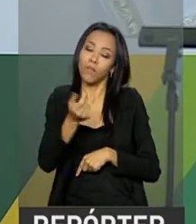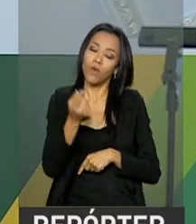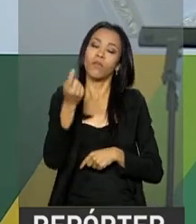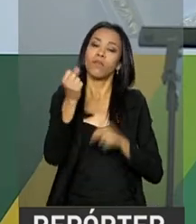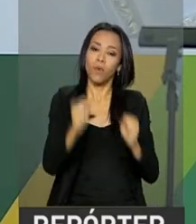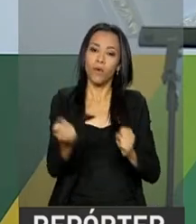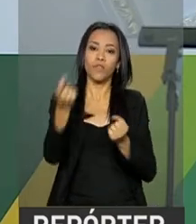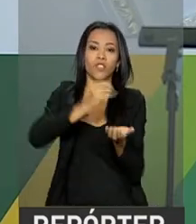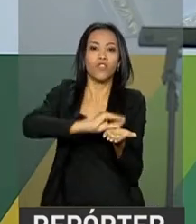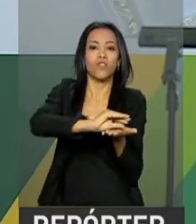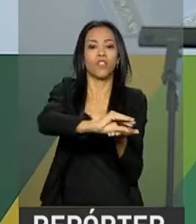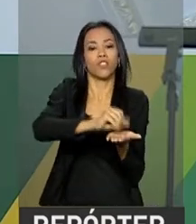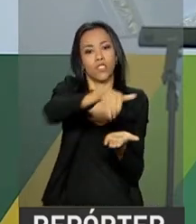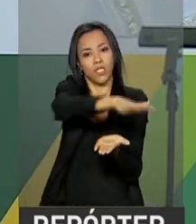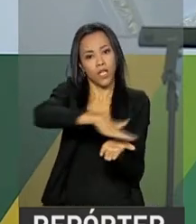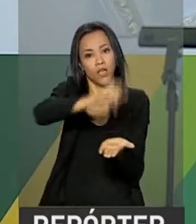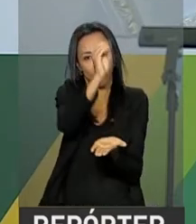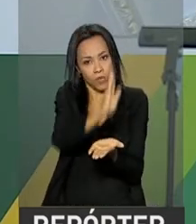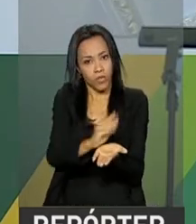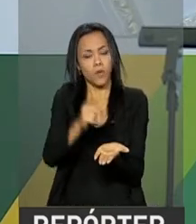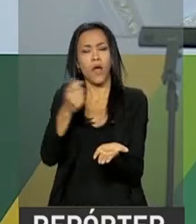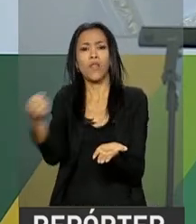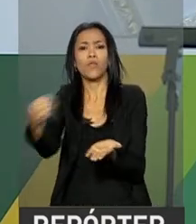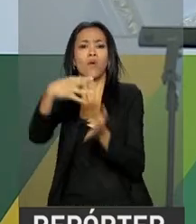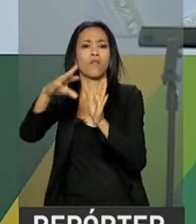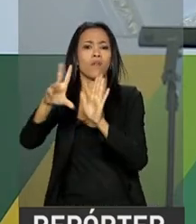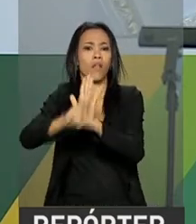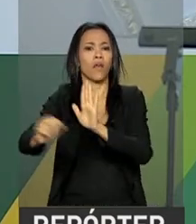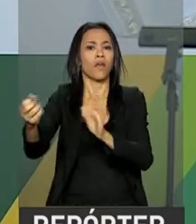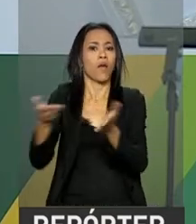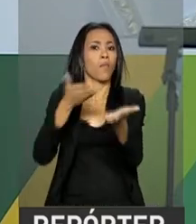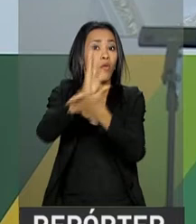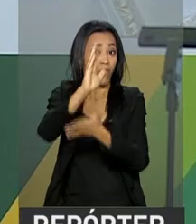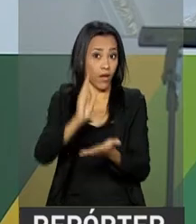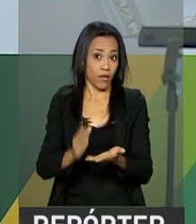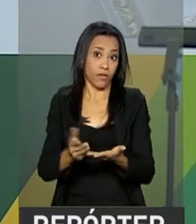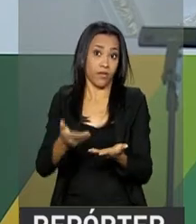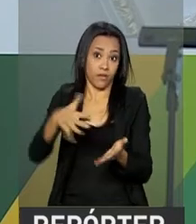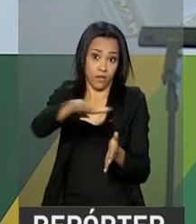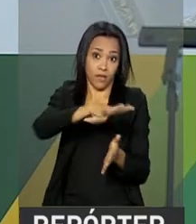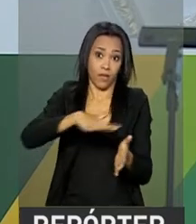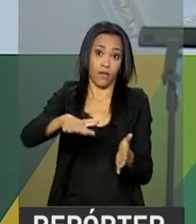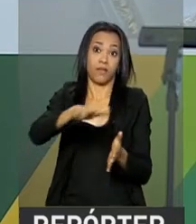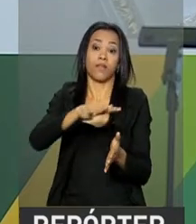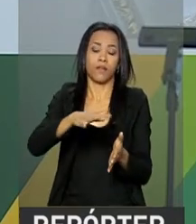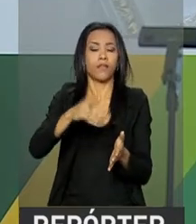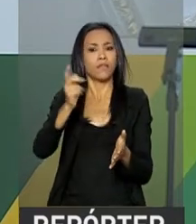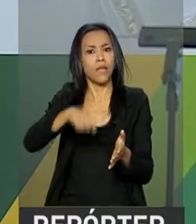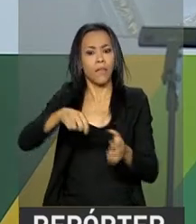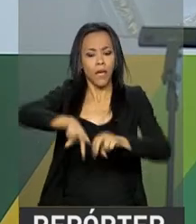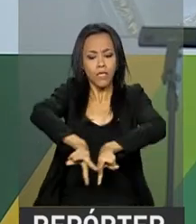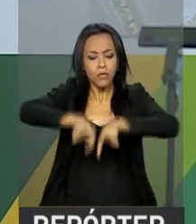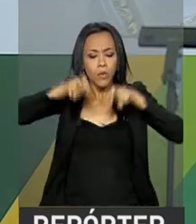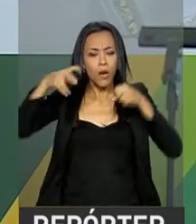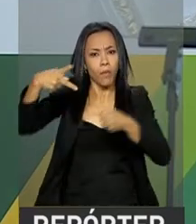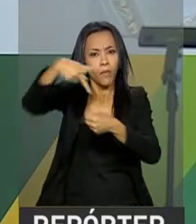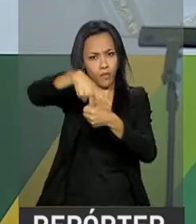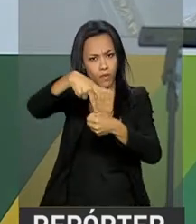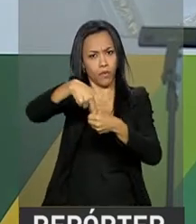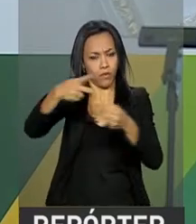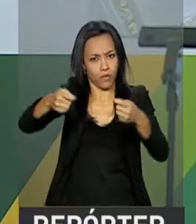gás, a nova lei aprovada, né, eu acabei de dizer, dá o direito de escolher onde explorar.